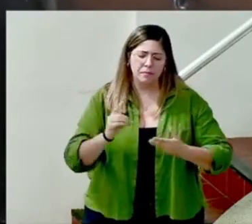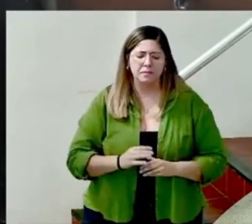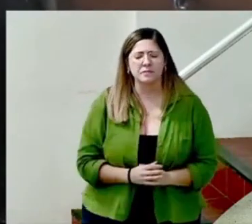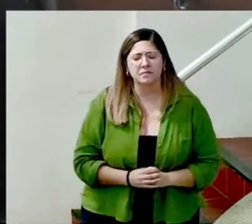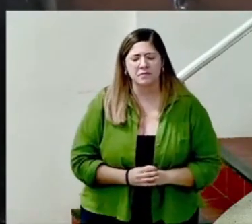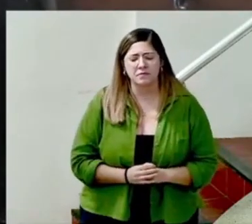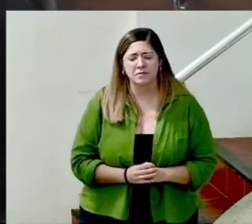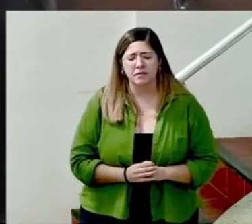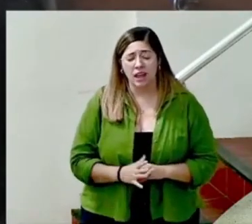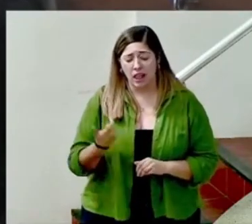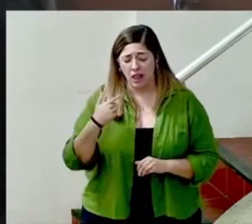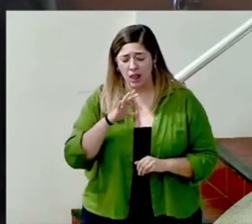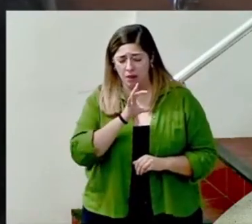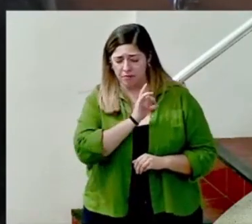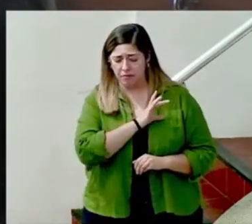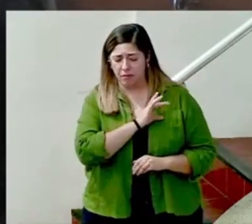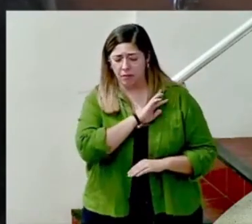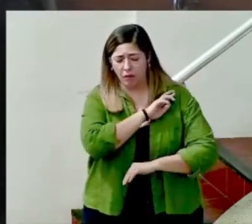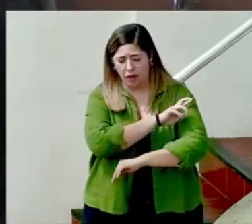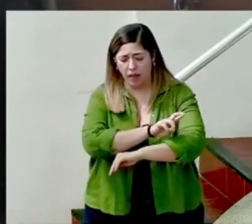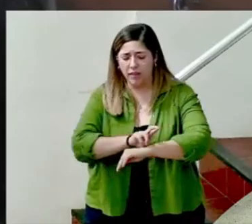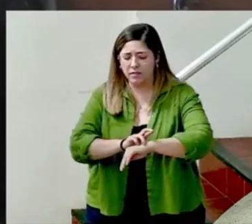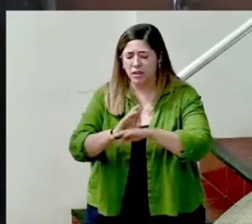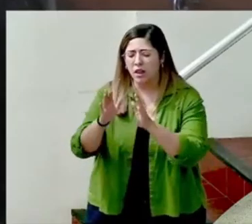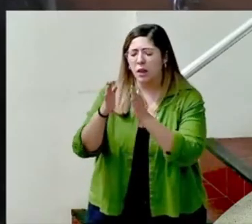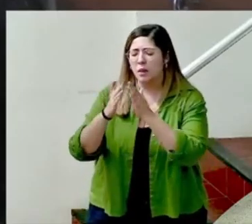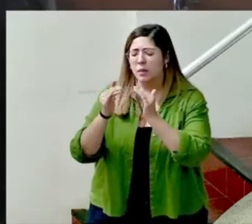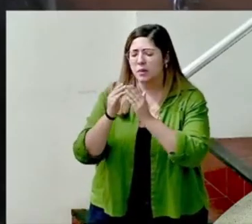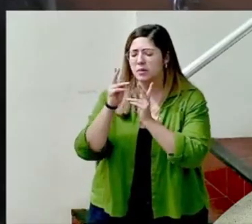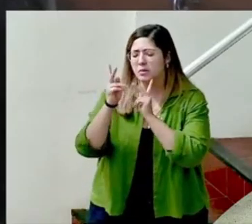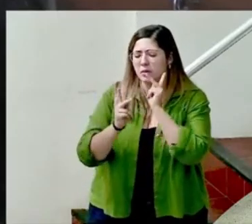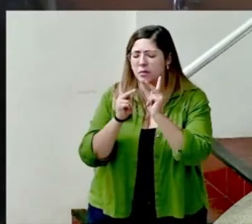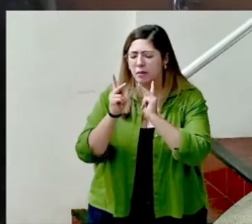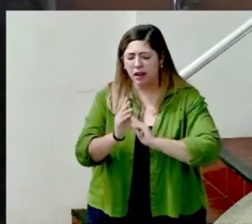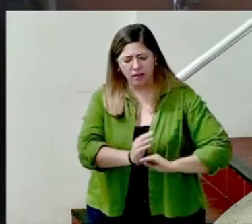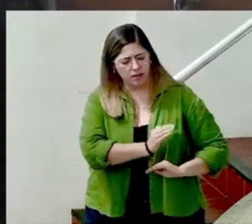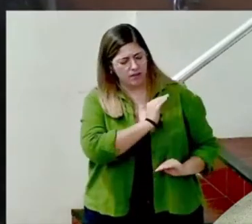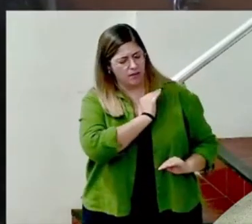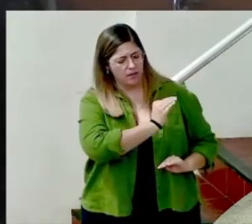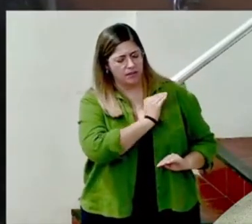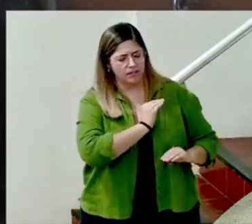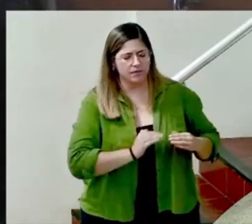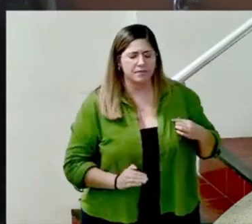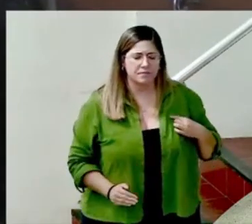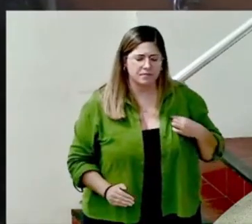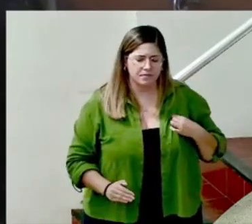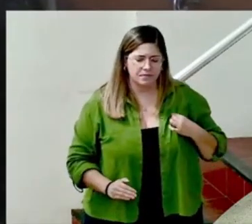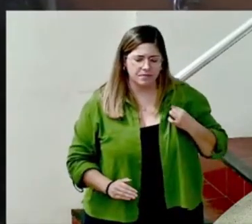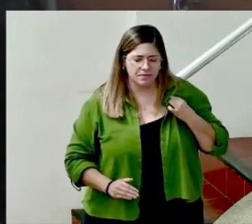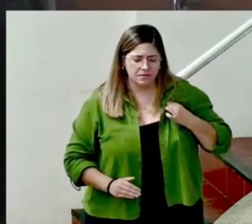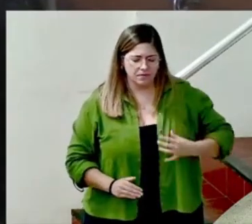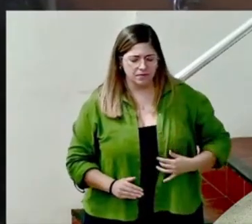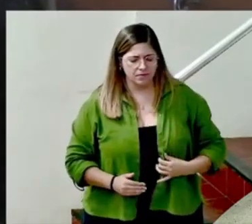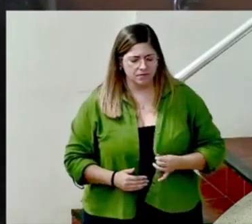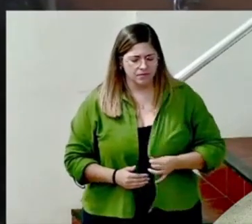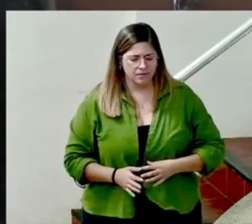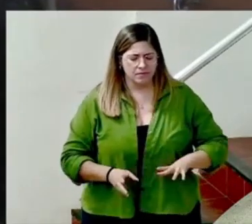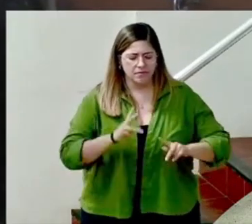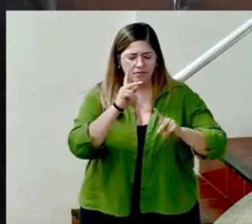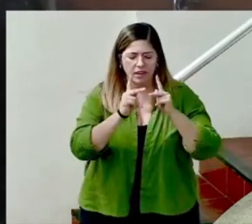E é com grande temor e tremor que te pedimos que o Senhor fale ao nosso coração, Senhor. Cativa as nossas mentes e